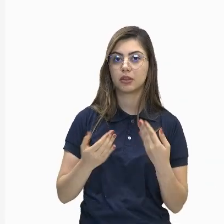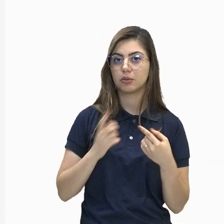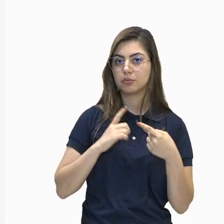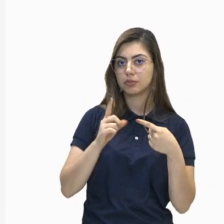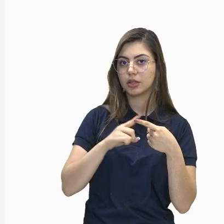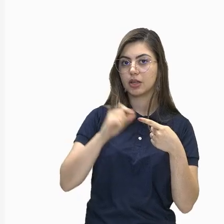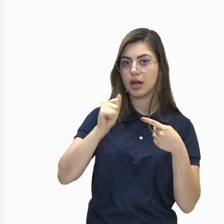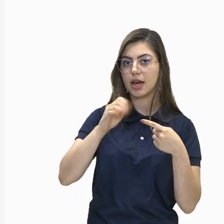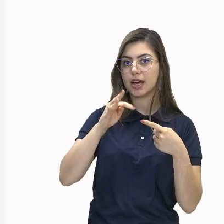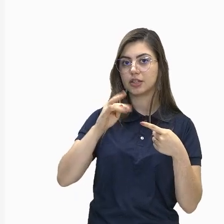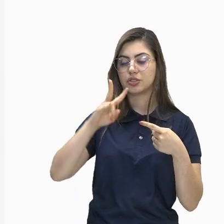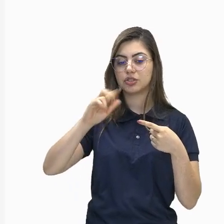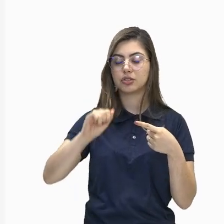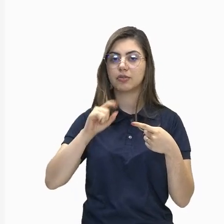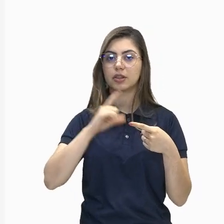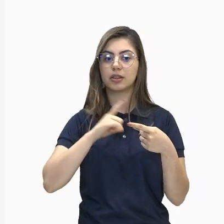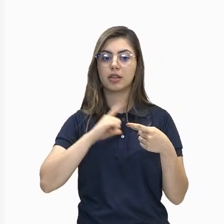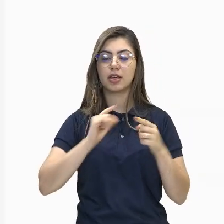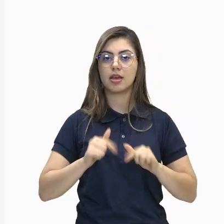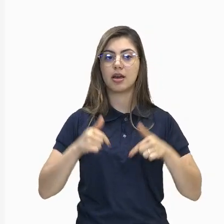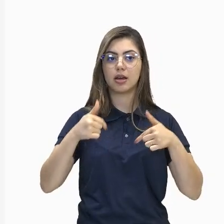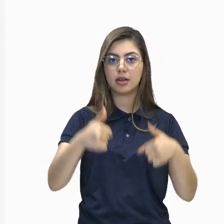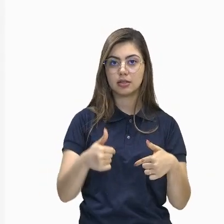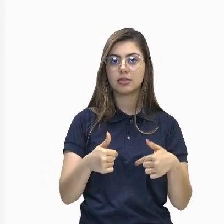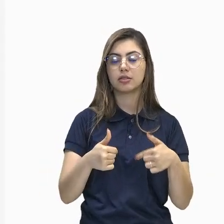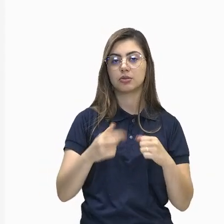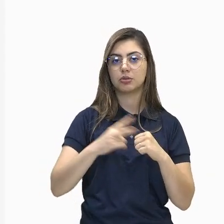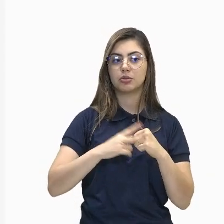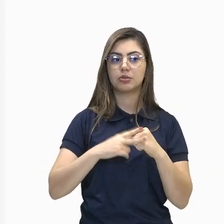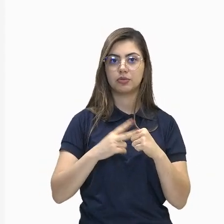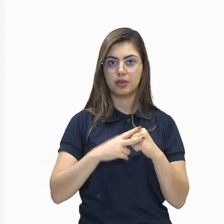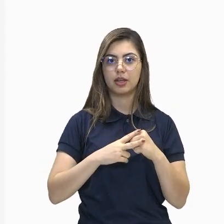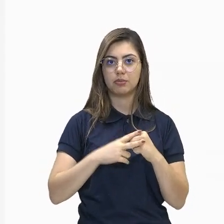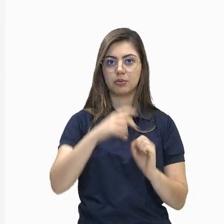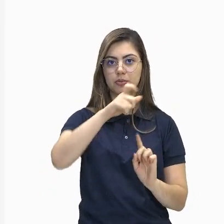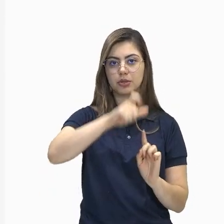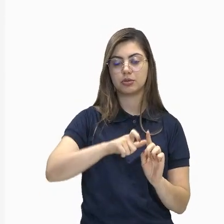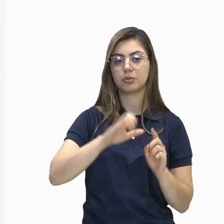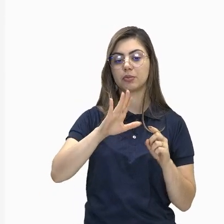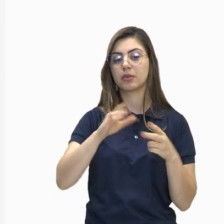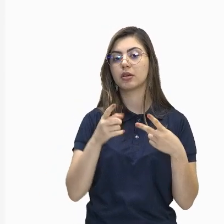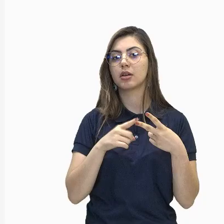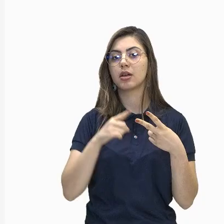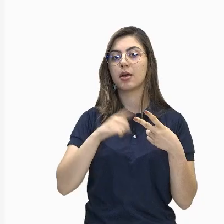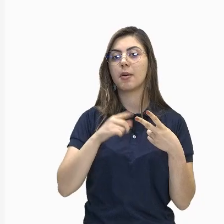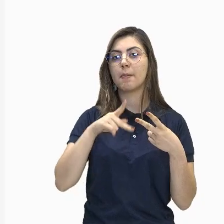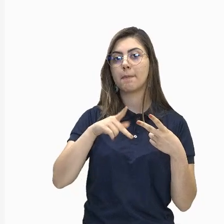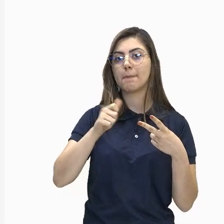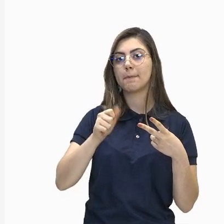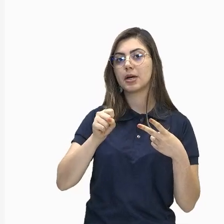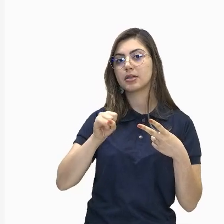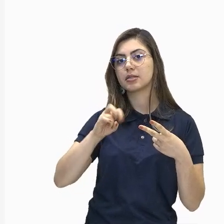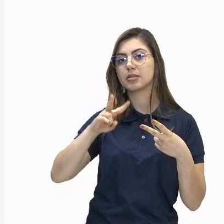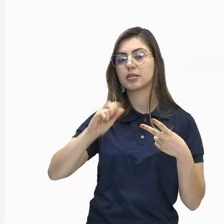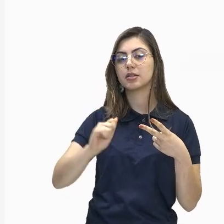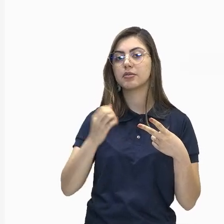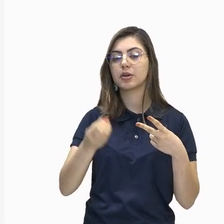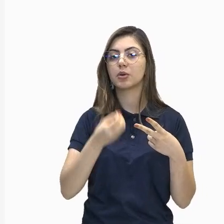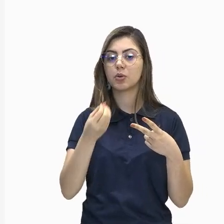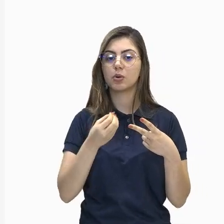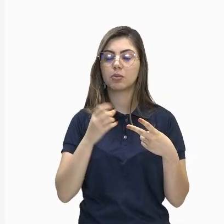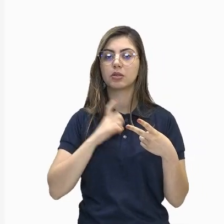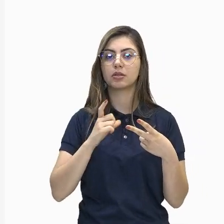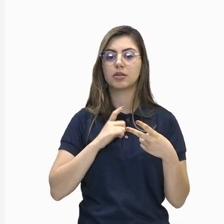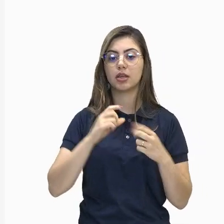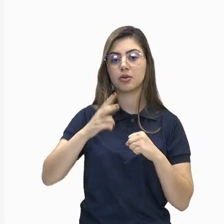sujeito agente realiza a ação do verbo. Voz passiva, sujeito paciente sofre a ação expressa pelo verbo.